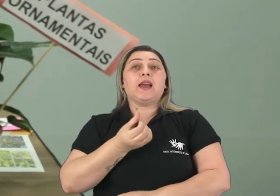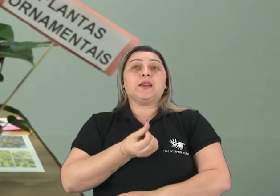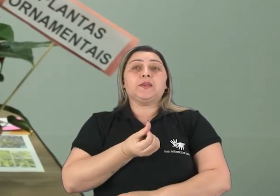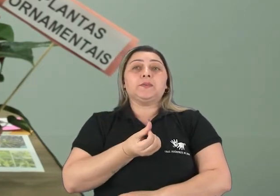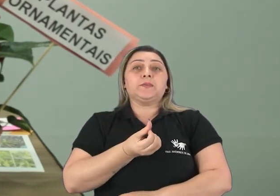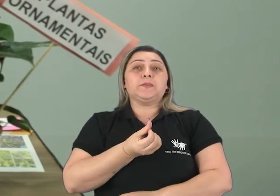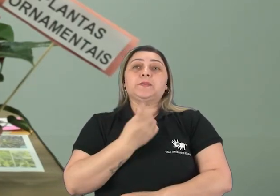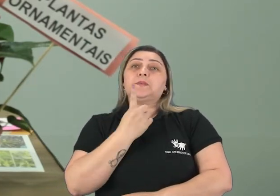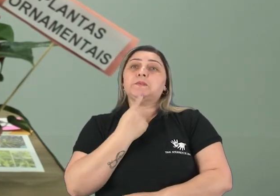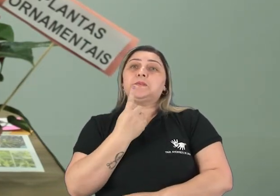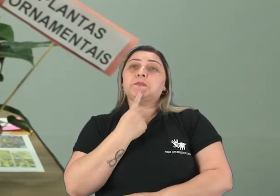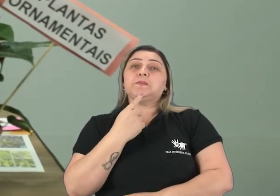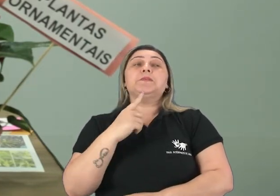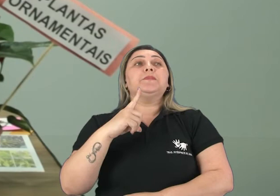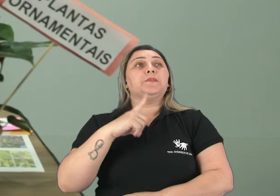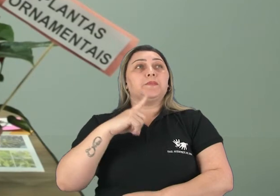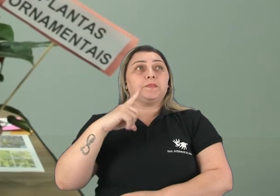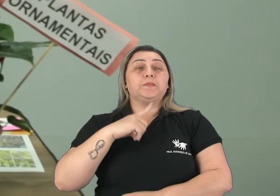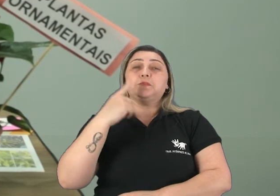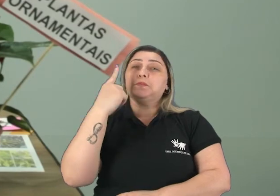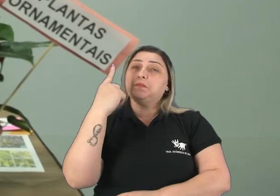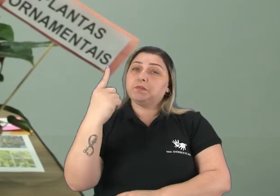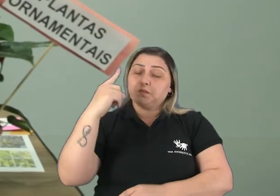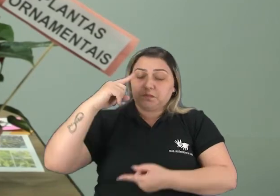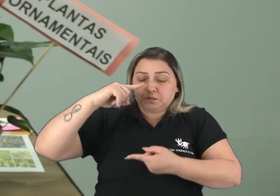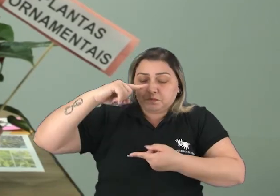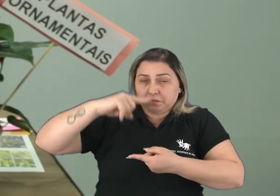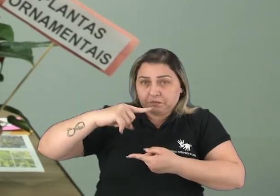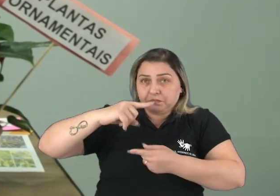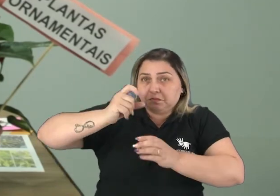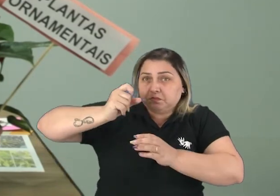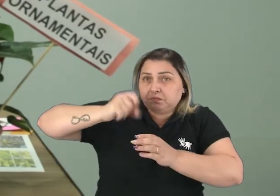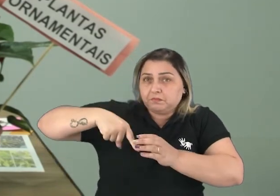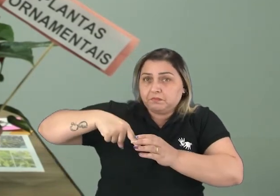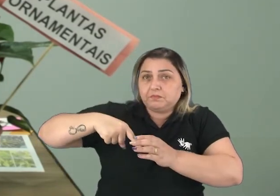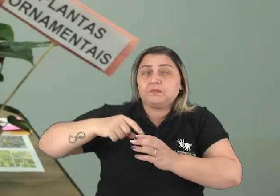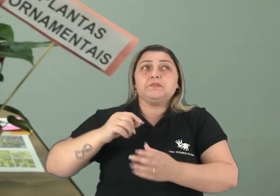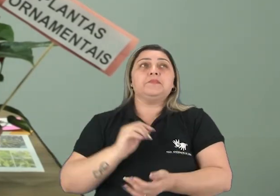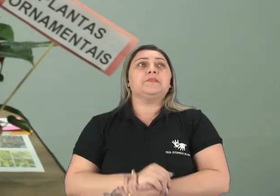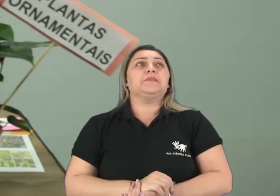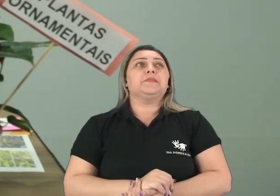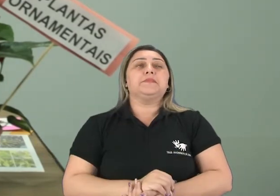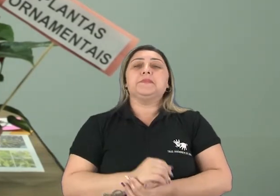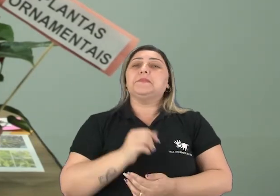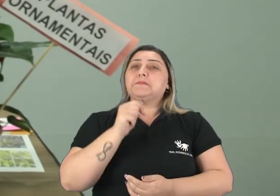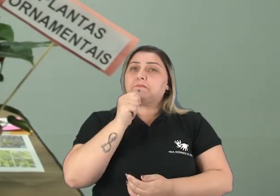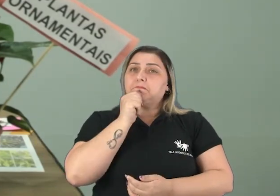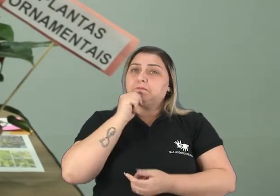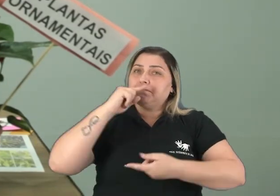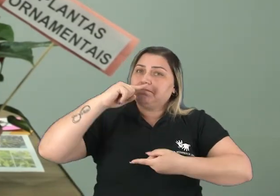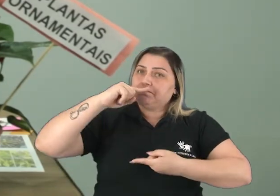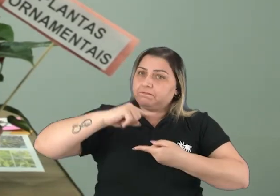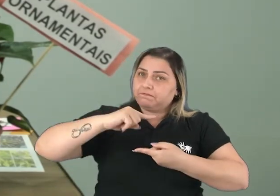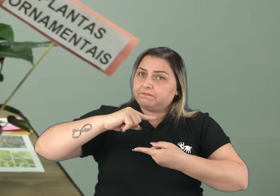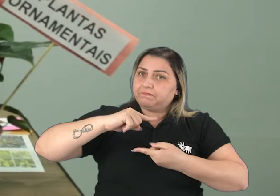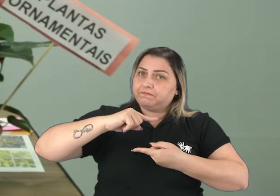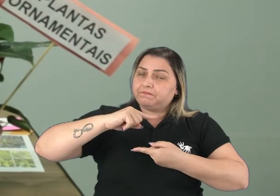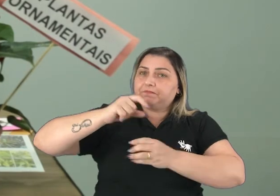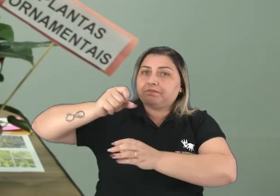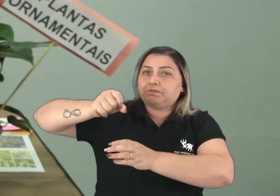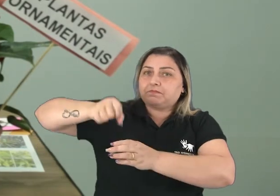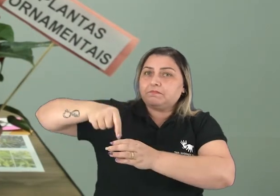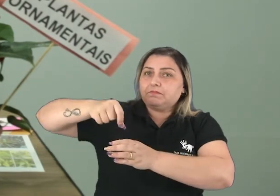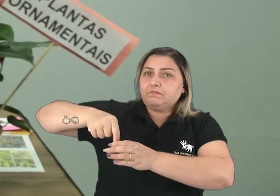nós temos uma muda, esse galho aqui é uma mudinha, uma muda, ou seja, quando a planta ainda é pequena, aqui foi